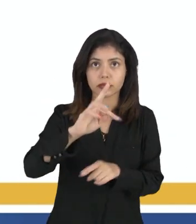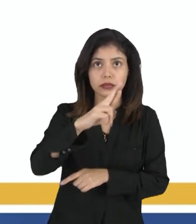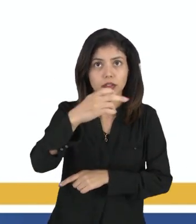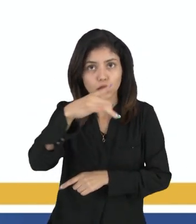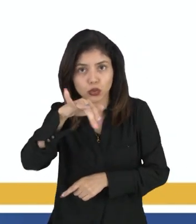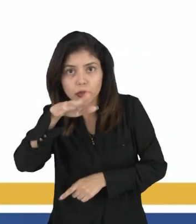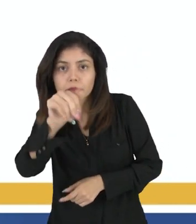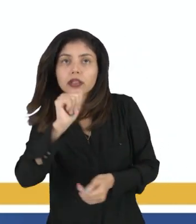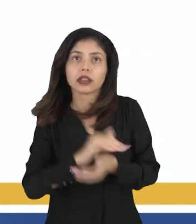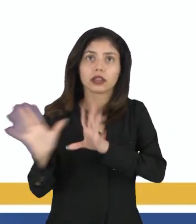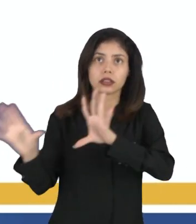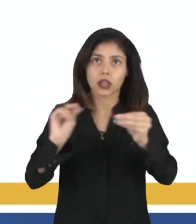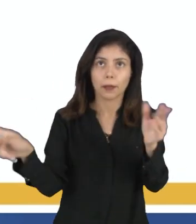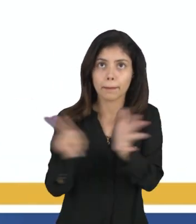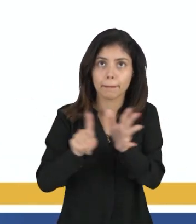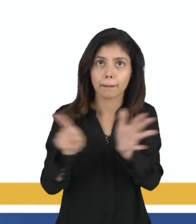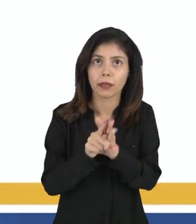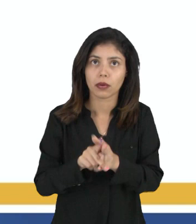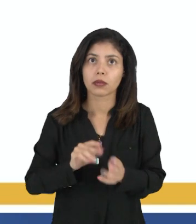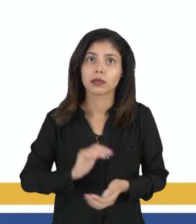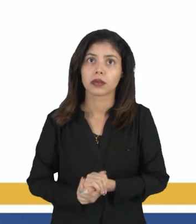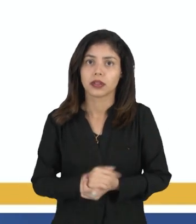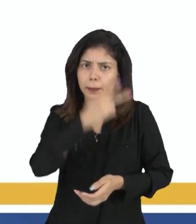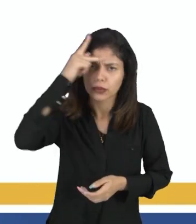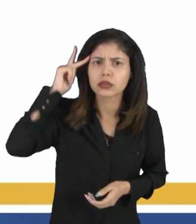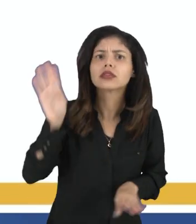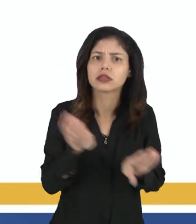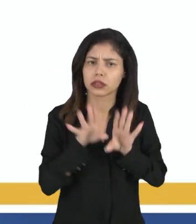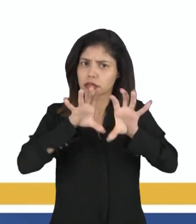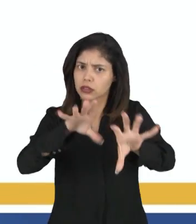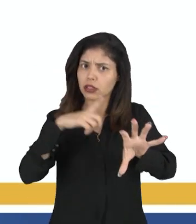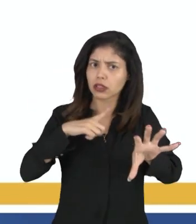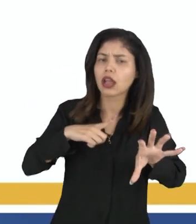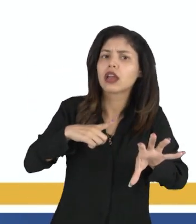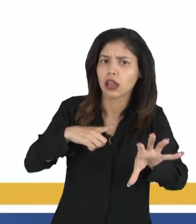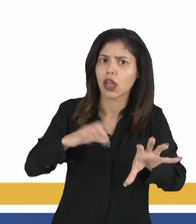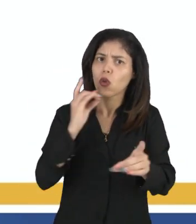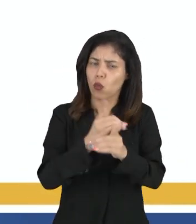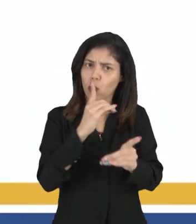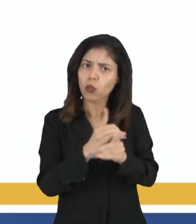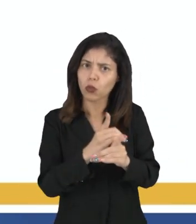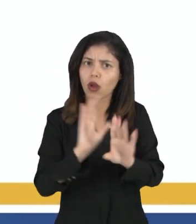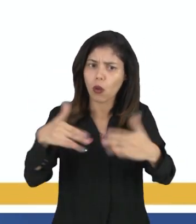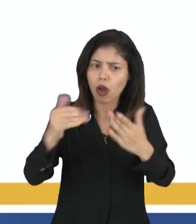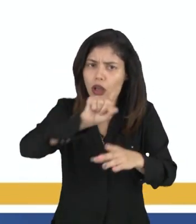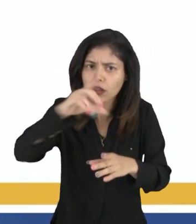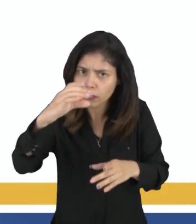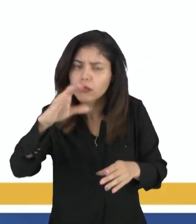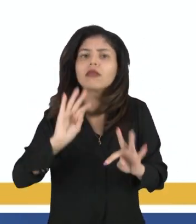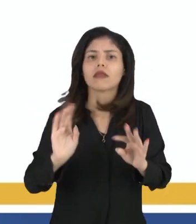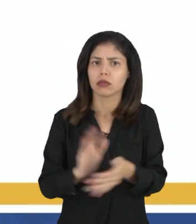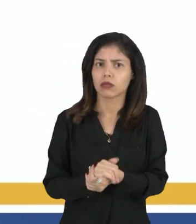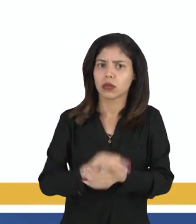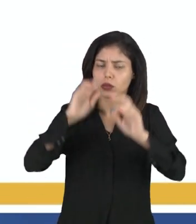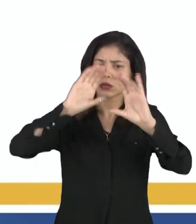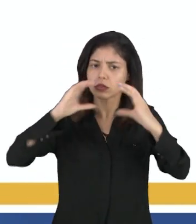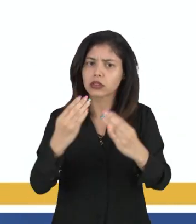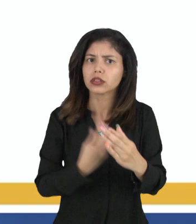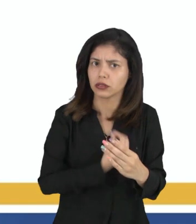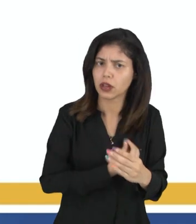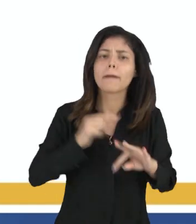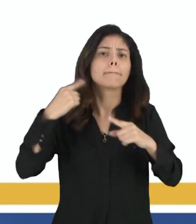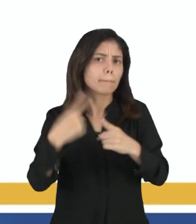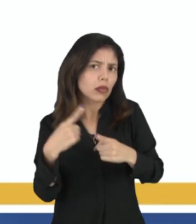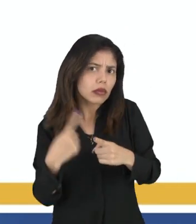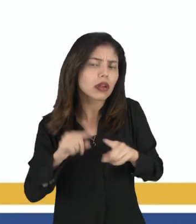taxonomia, que é um ramo especializado, né, de pessoas ali que identificam e classificam os seres vivos, tá? E por que a